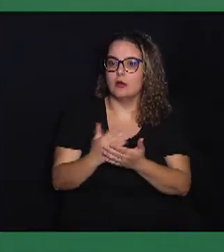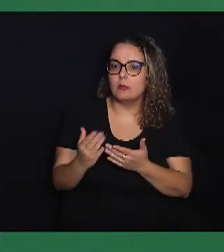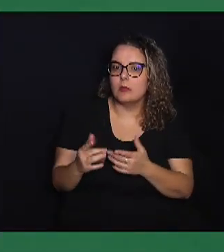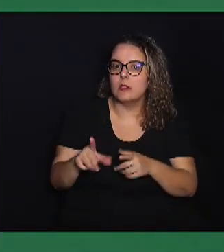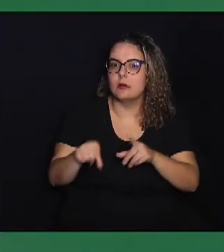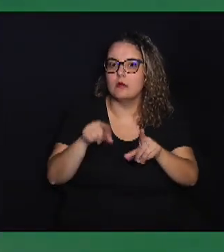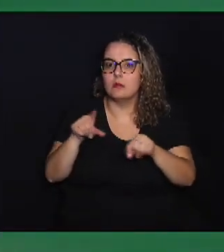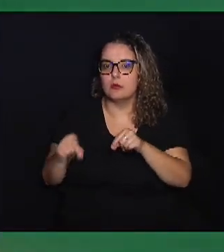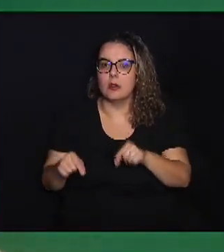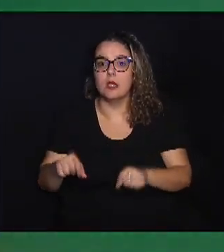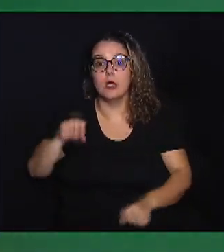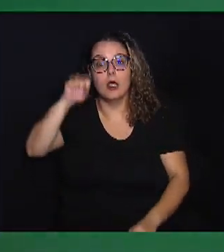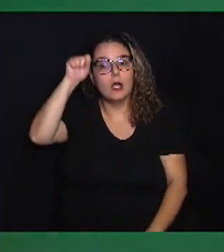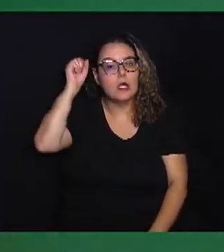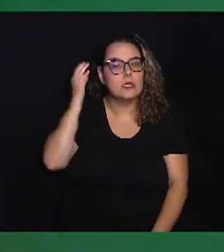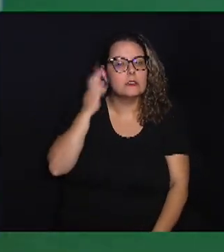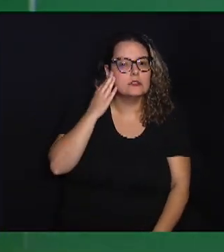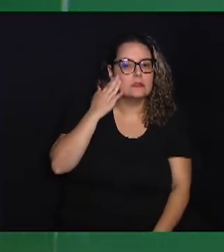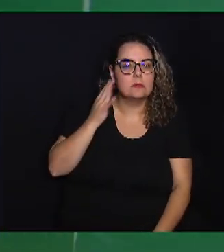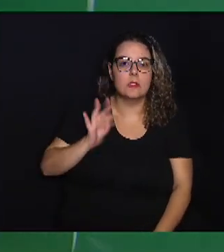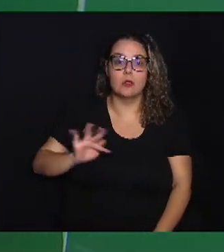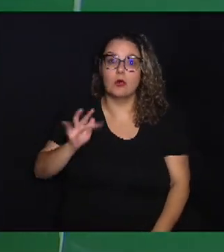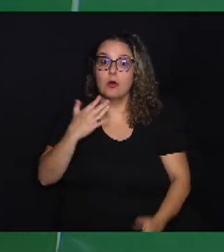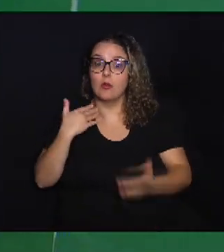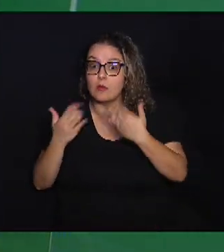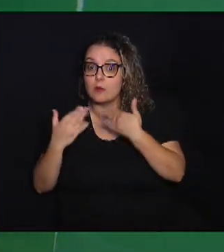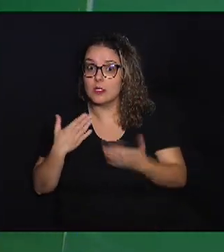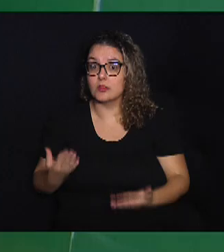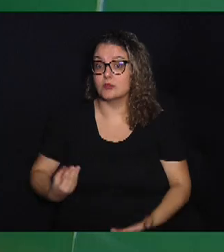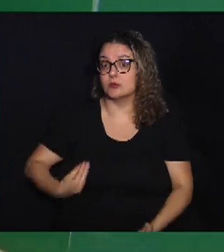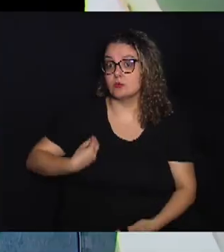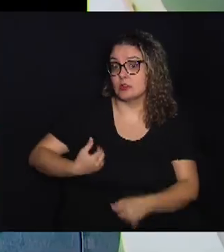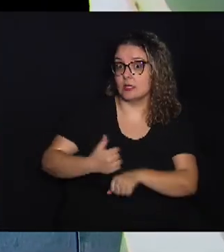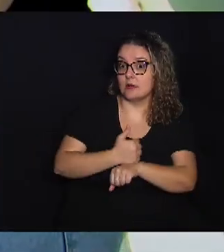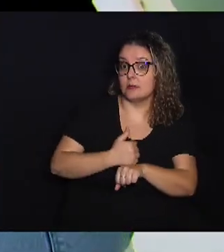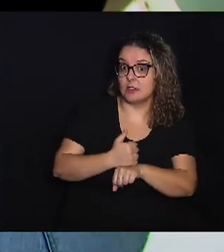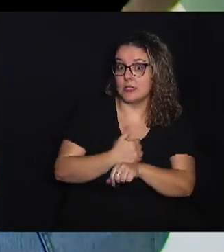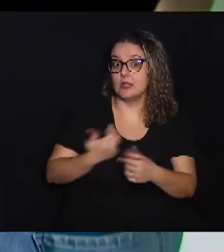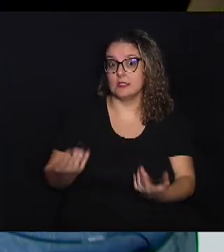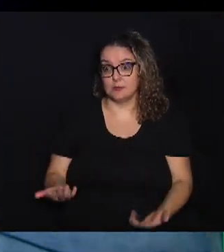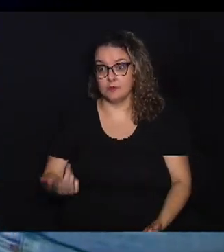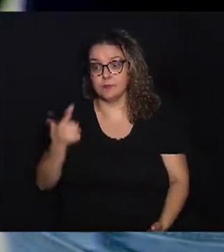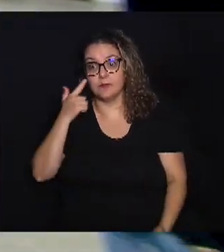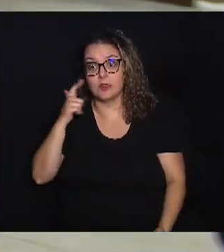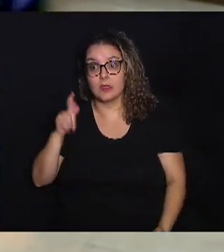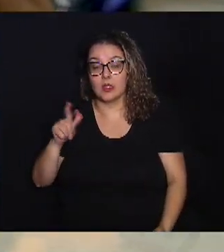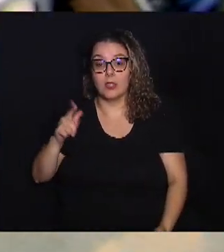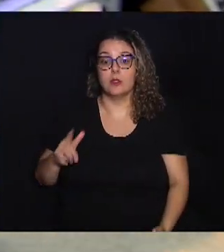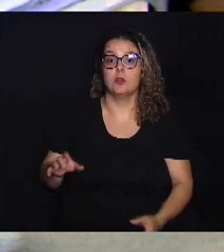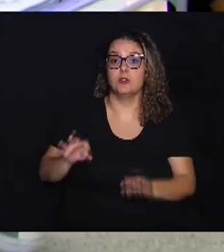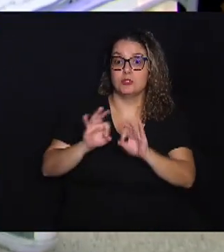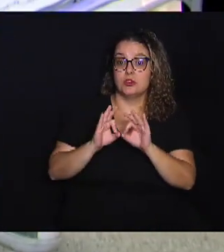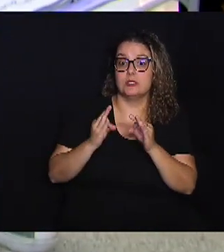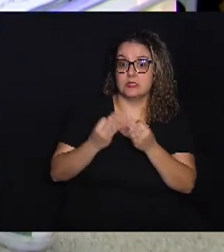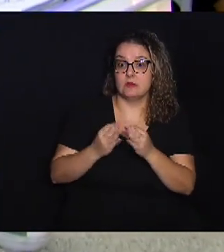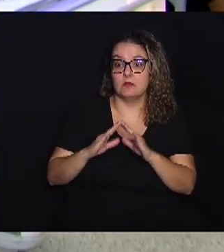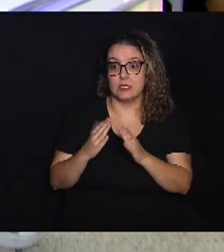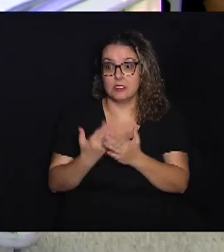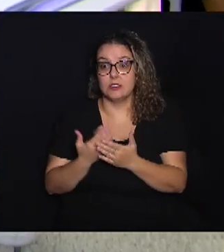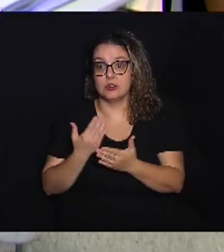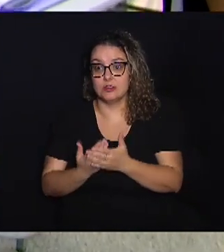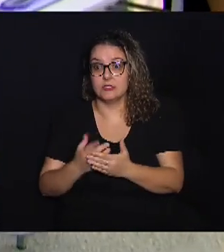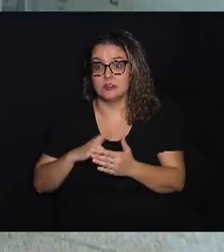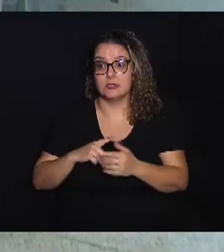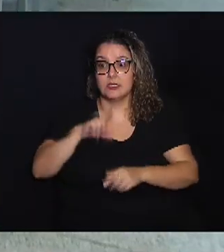o vestibular, sobre faculdades ou sobre vida profissional. Então, é claro que as famílias e as escolas, elas têm que tomar